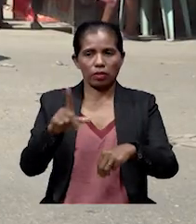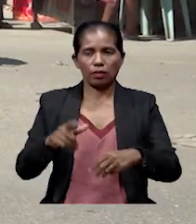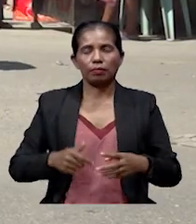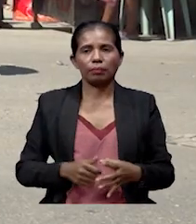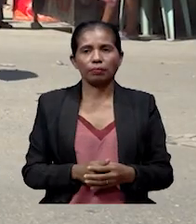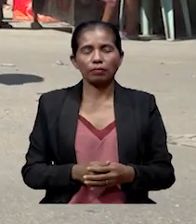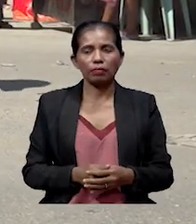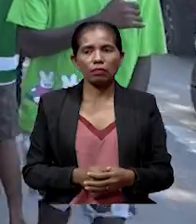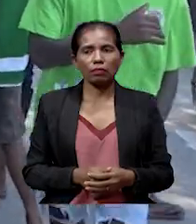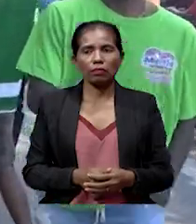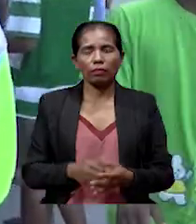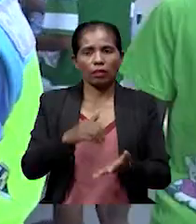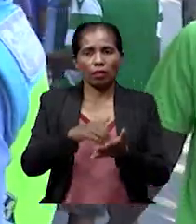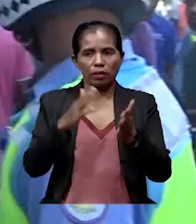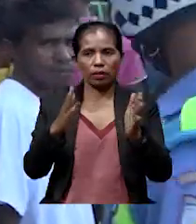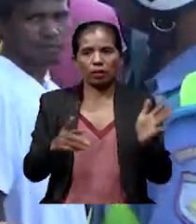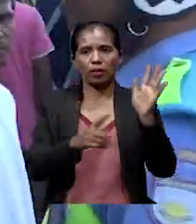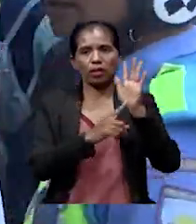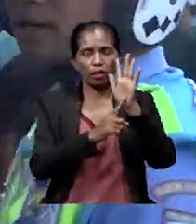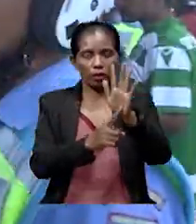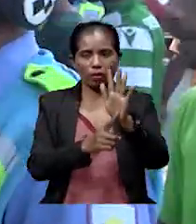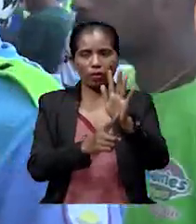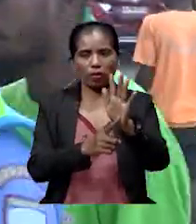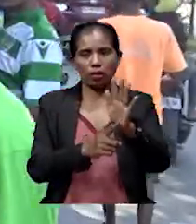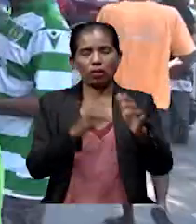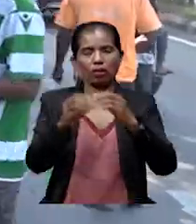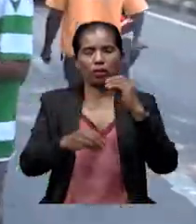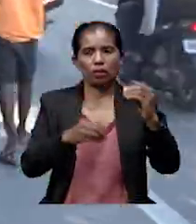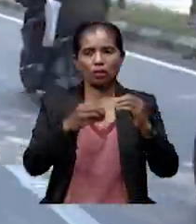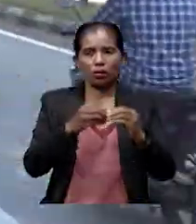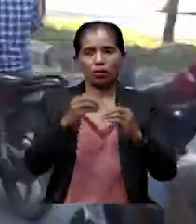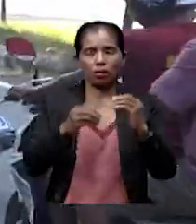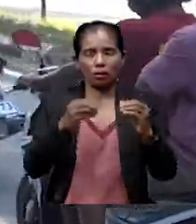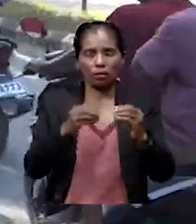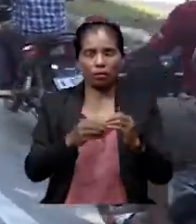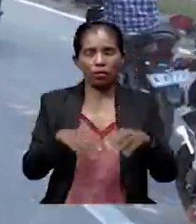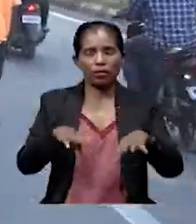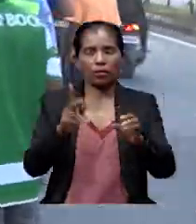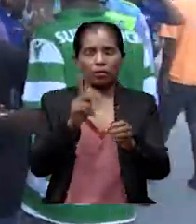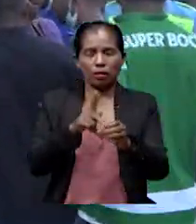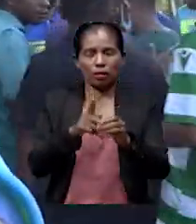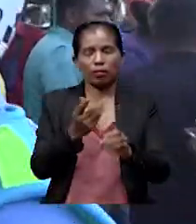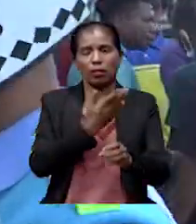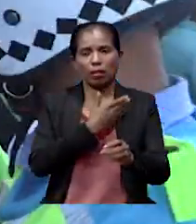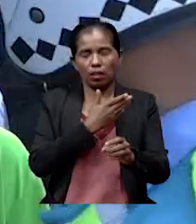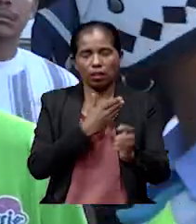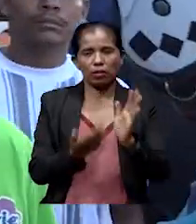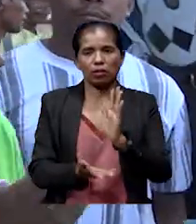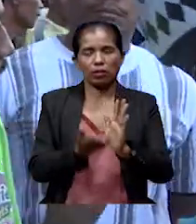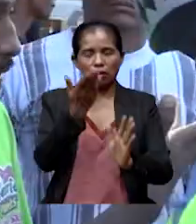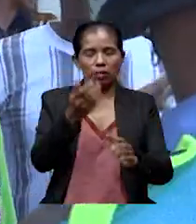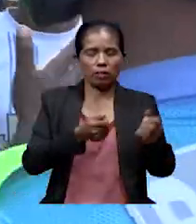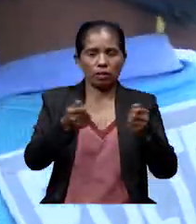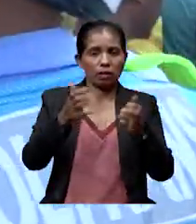Foi na Laishne, estudante Sira hatou lamentação katak relaciona ao folin combustível nebe sai makas,